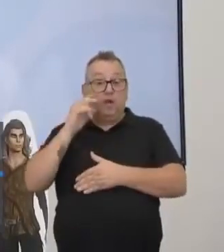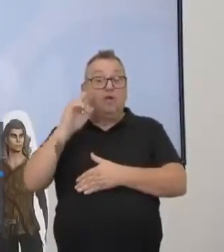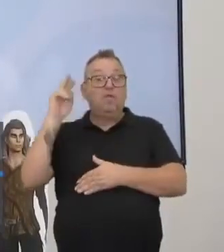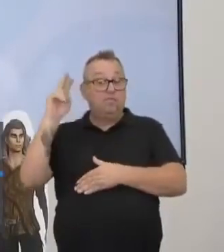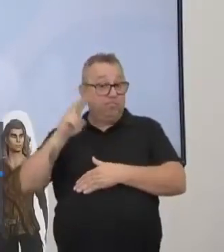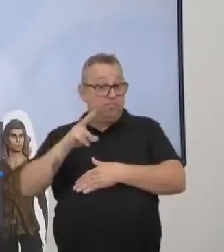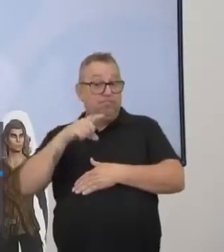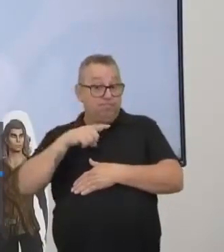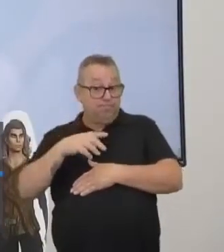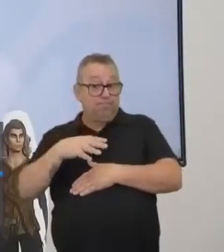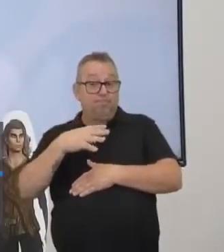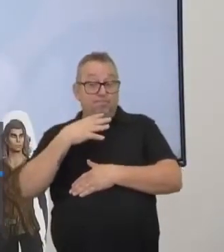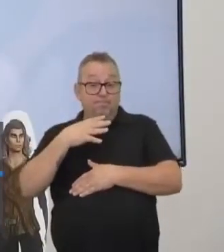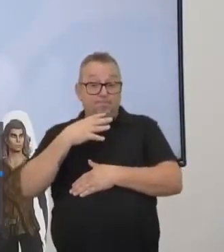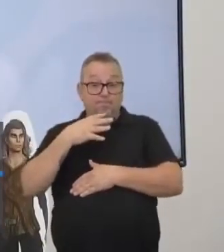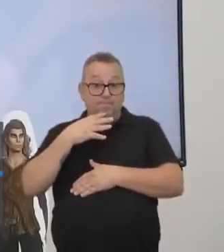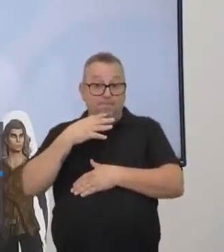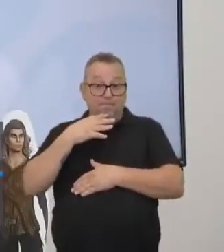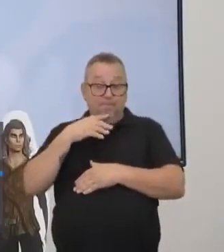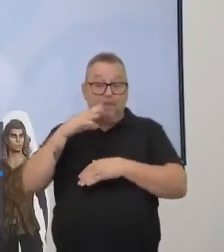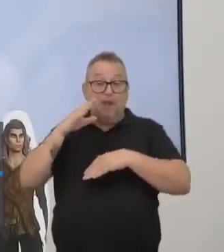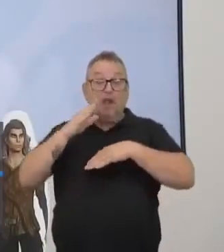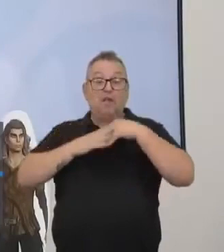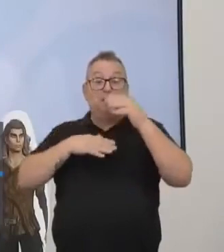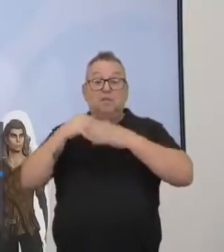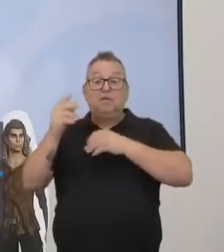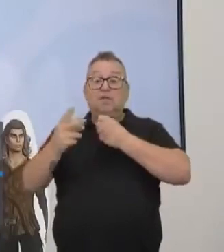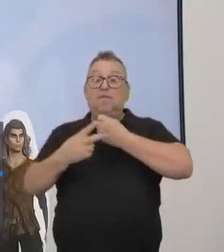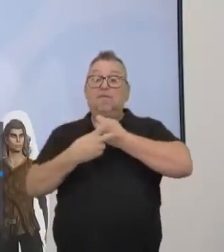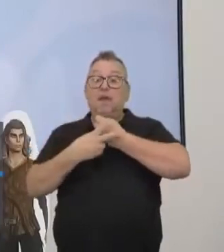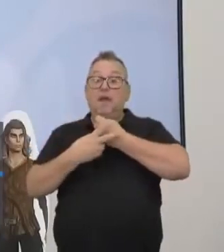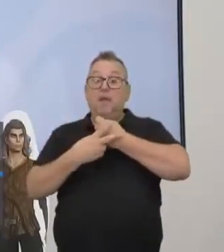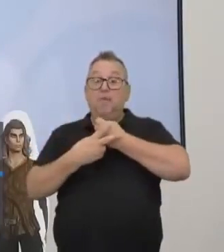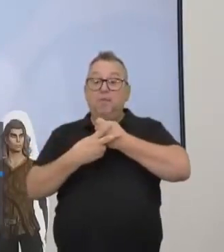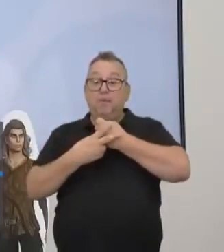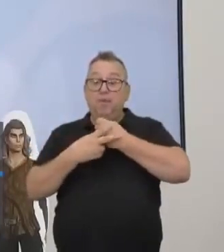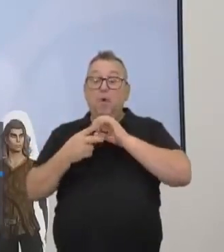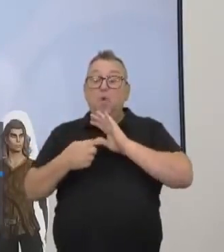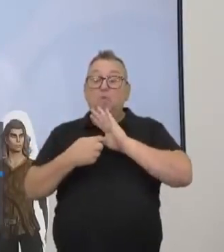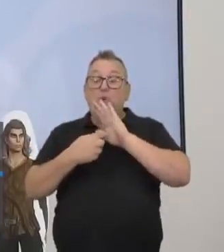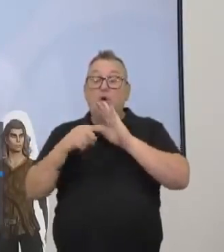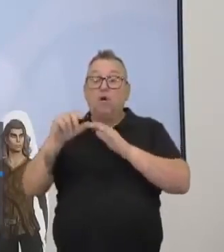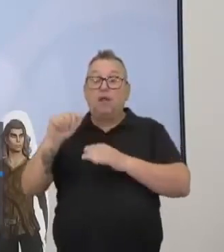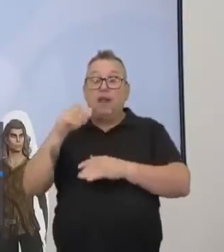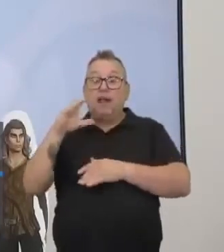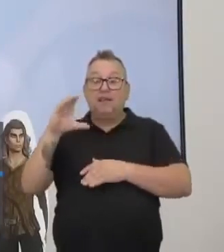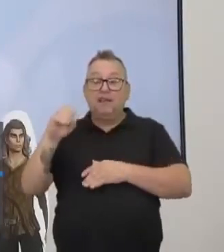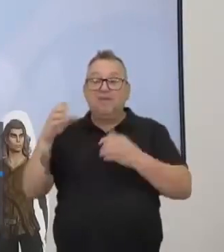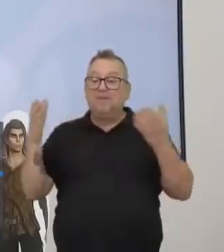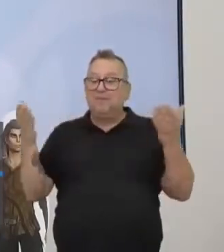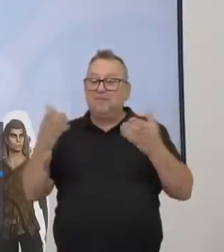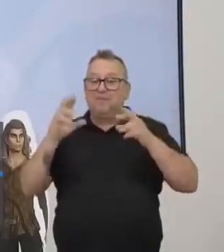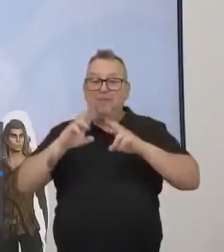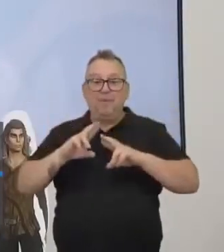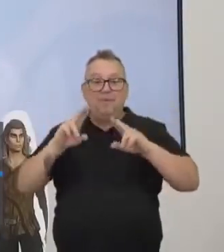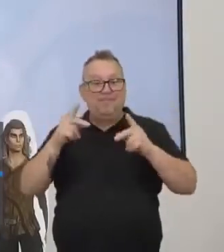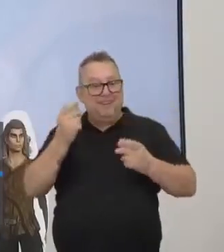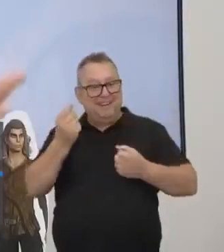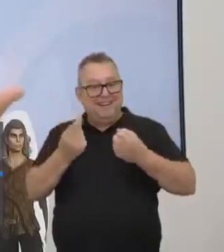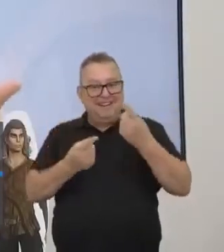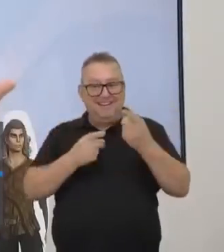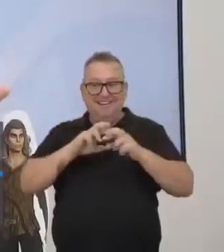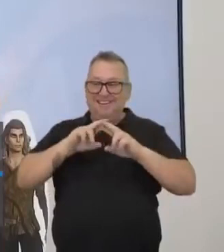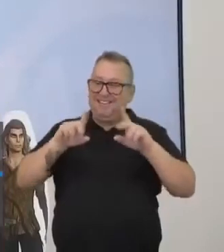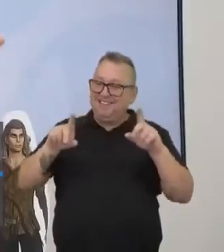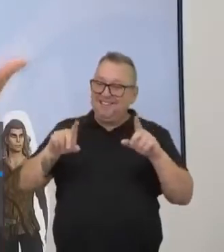já conhecerem o verbo da habilidade, porque o verbo indica a ação que faremos hoje. Então, hoje nós vamos diferenciar alguma coisa. E o que nós